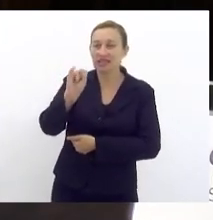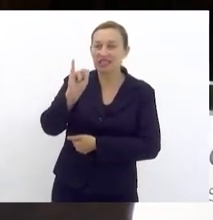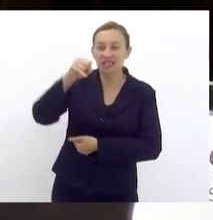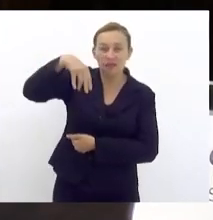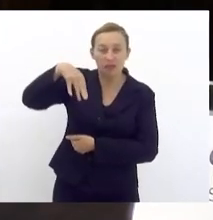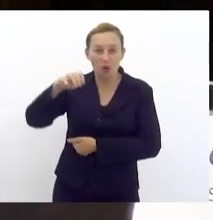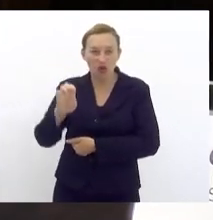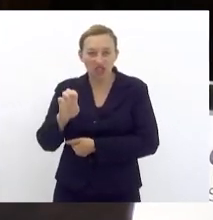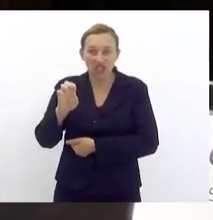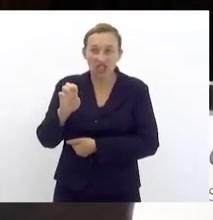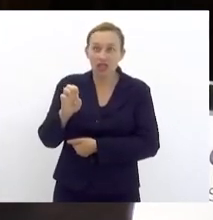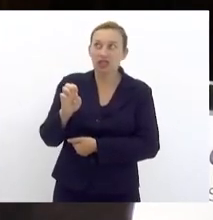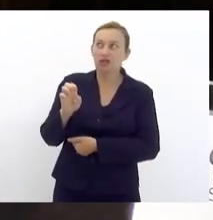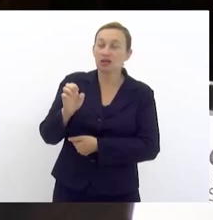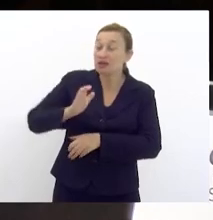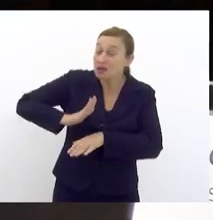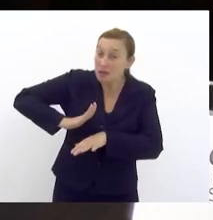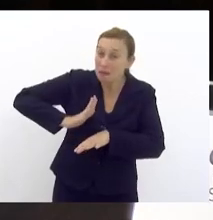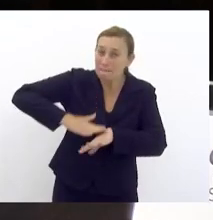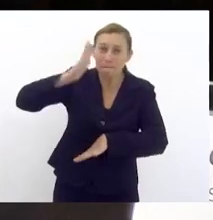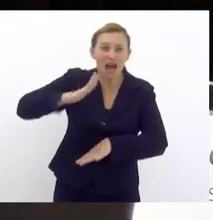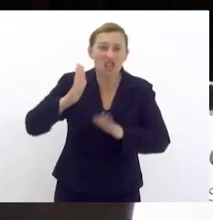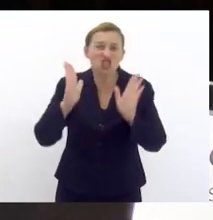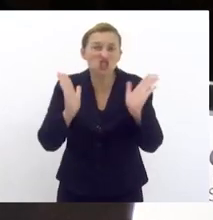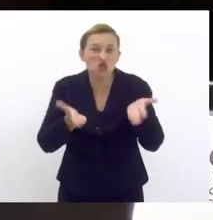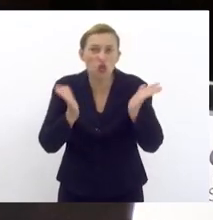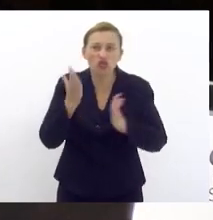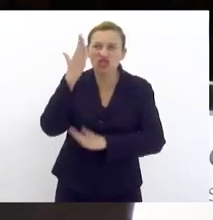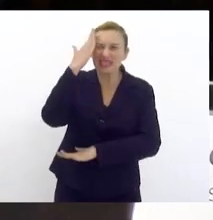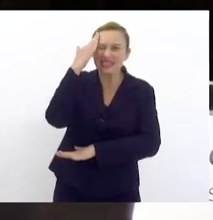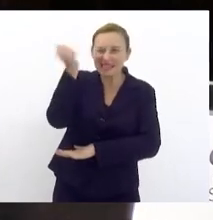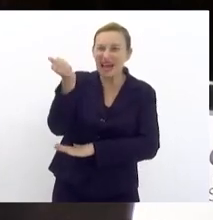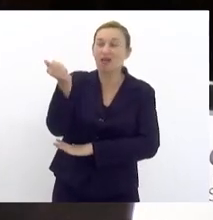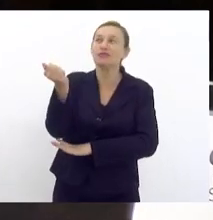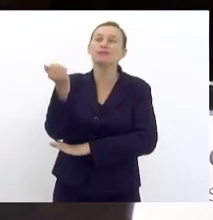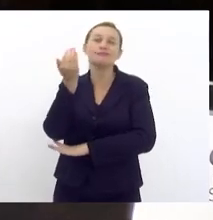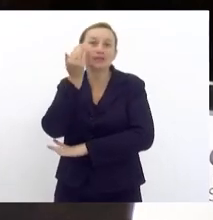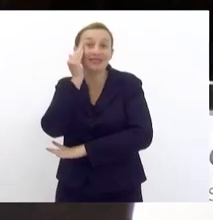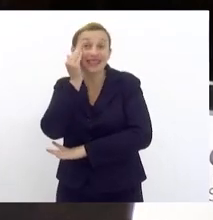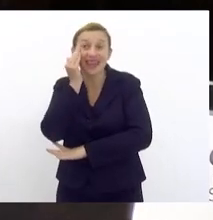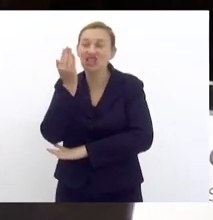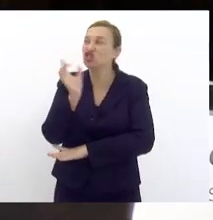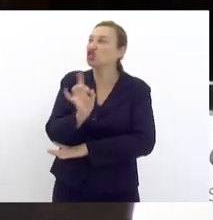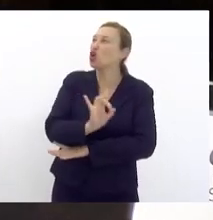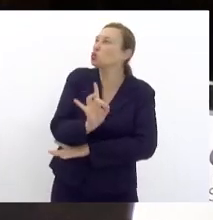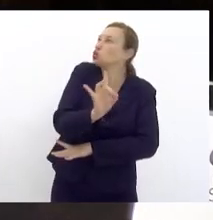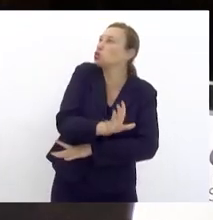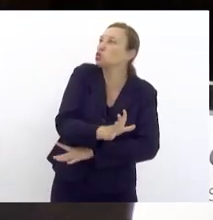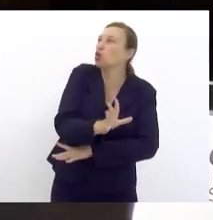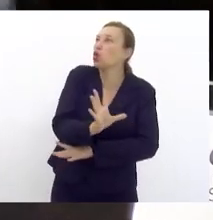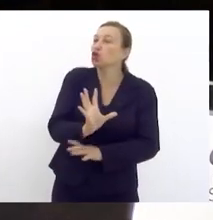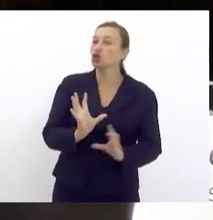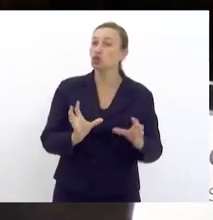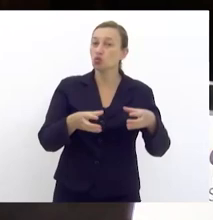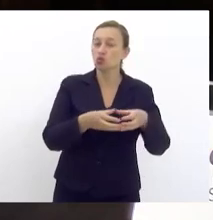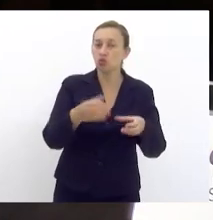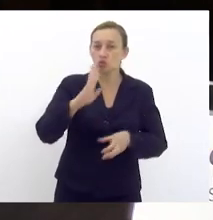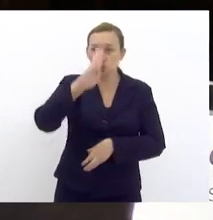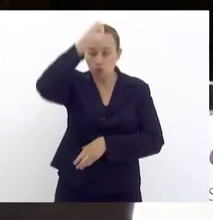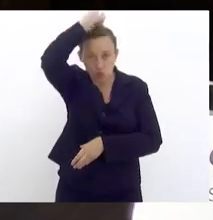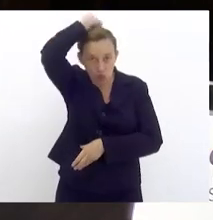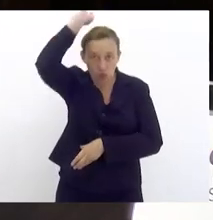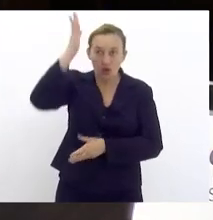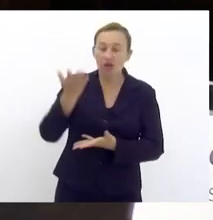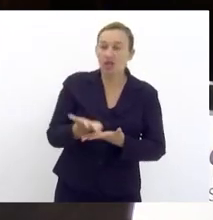que talvez seja quem mais hoje sabe, entende, não só de corpo de bombeiros da